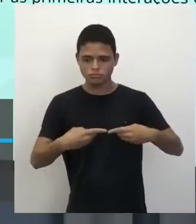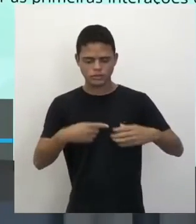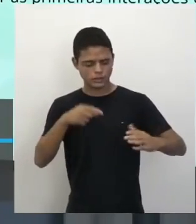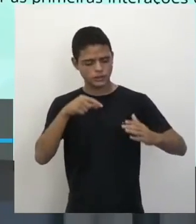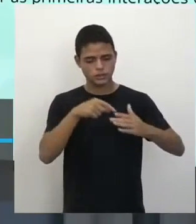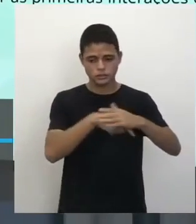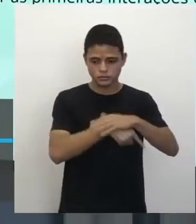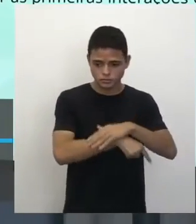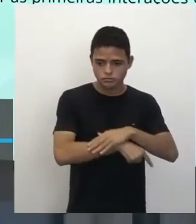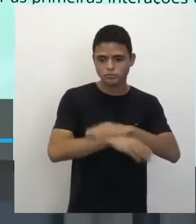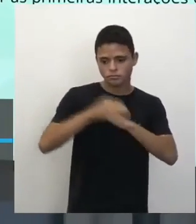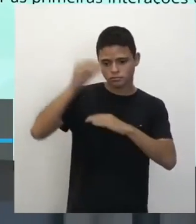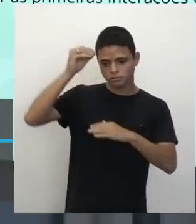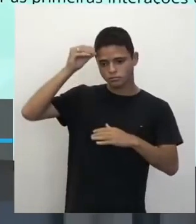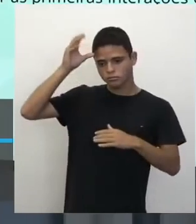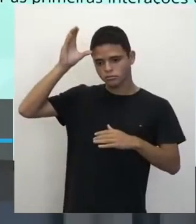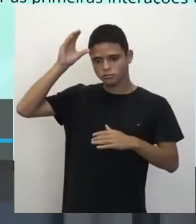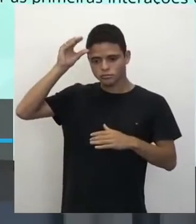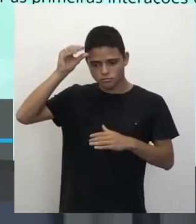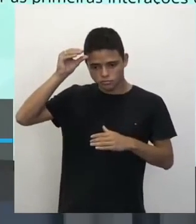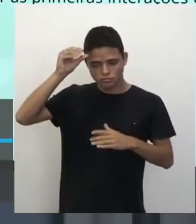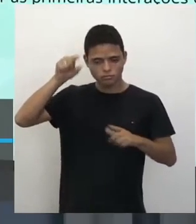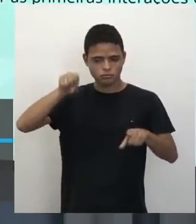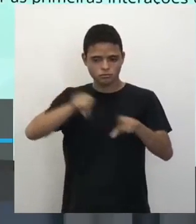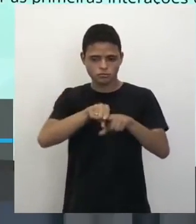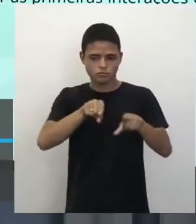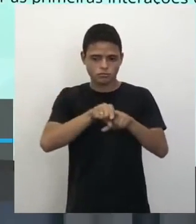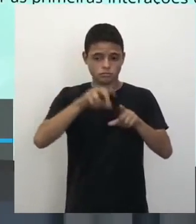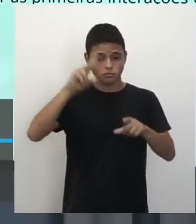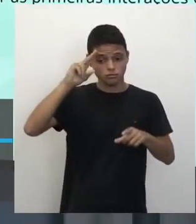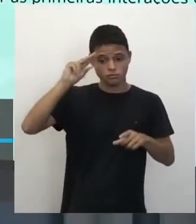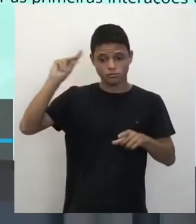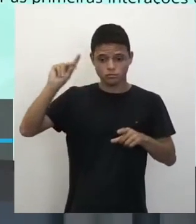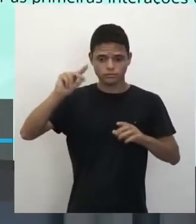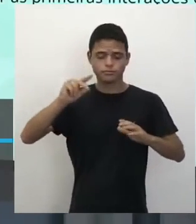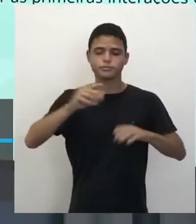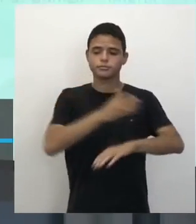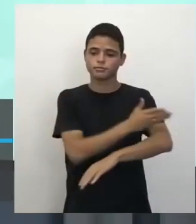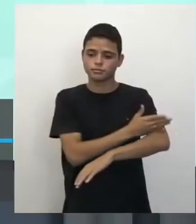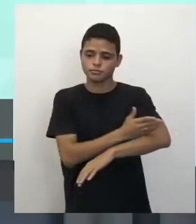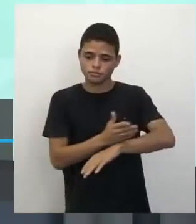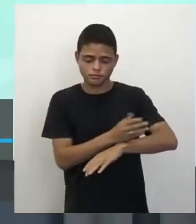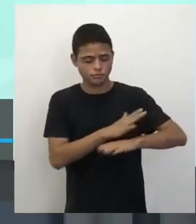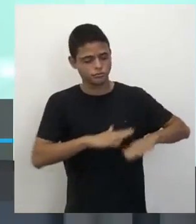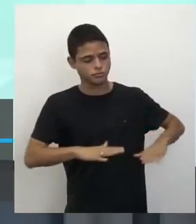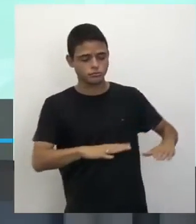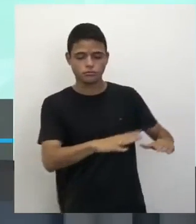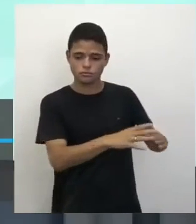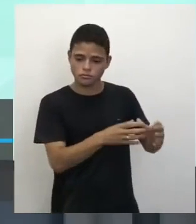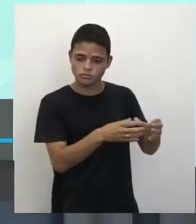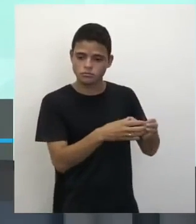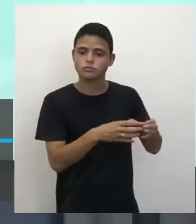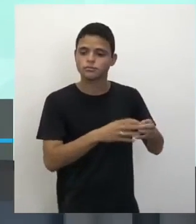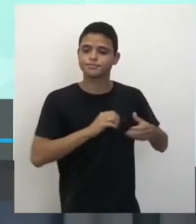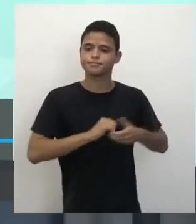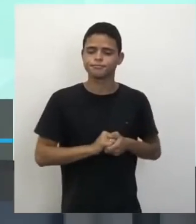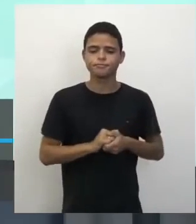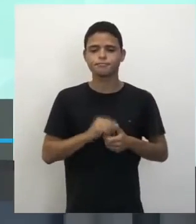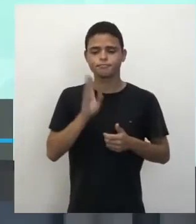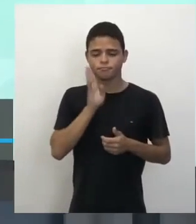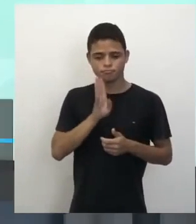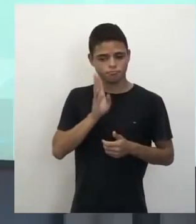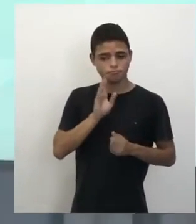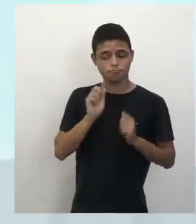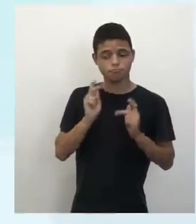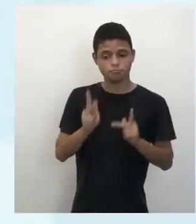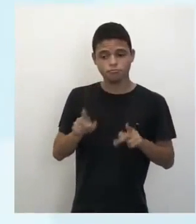aprofundar os conhecimentos e culturais e sociais desses povos. Legal, galerinha? E claro, para que vocês